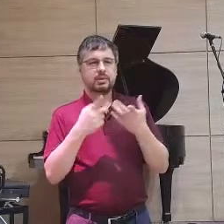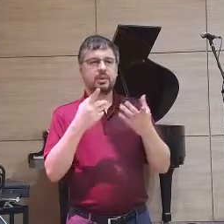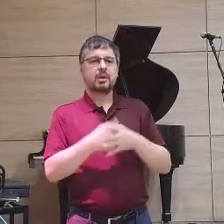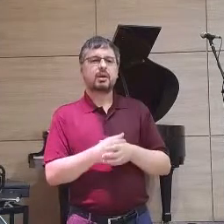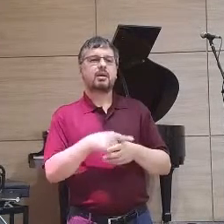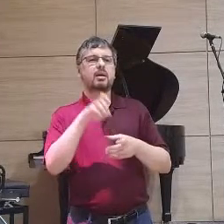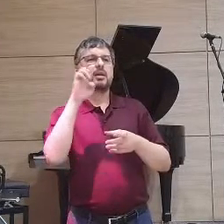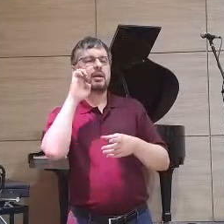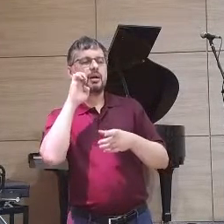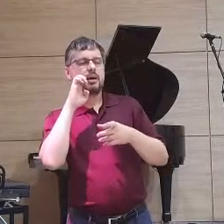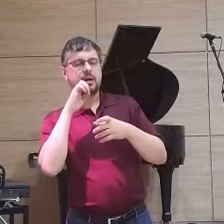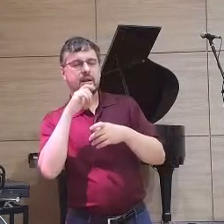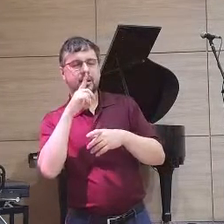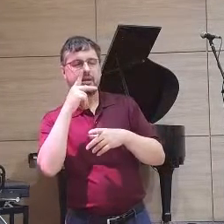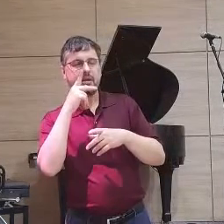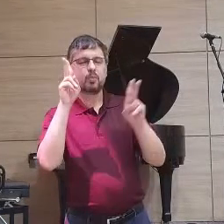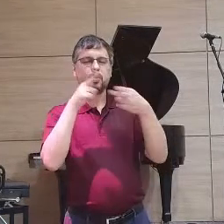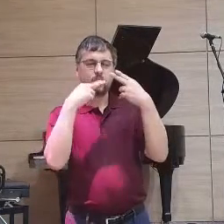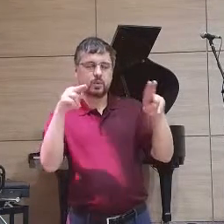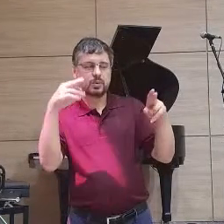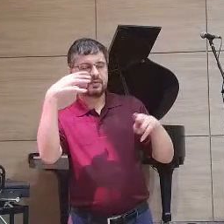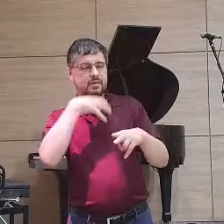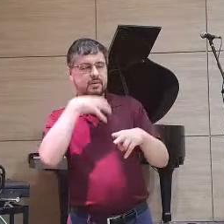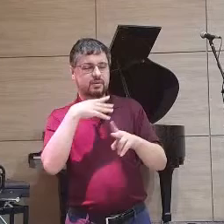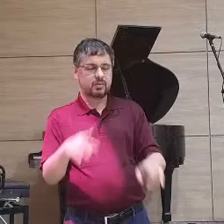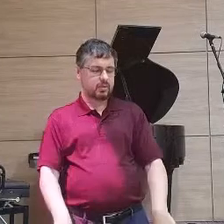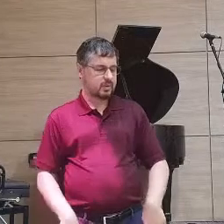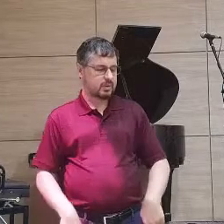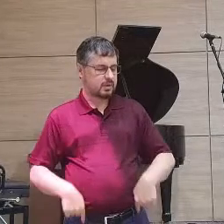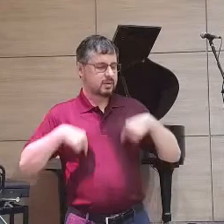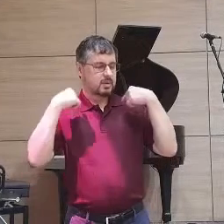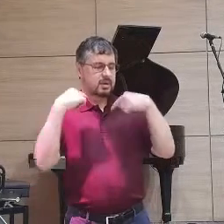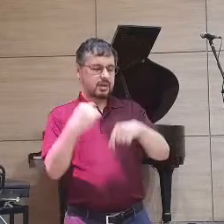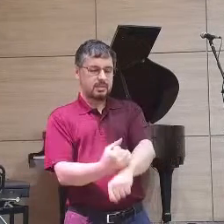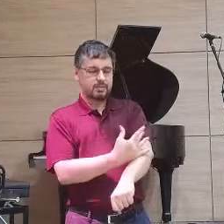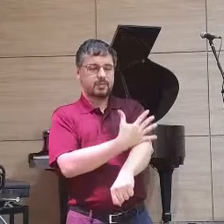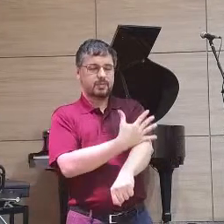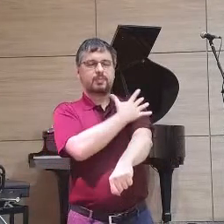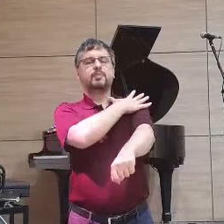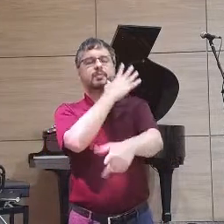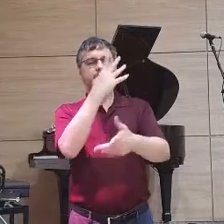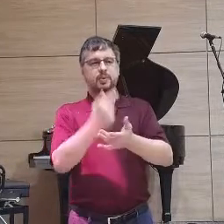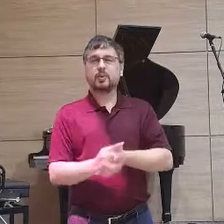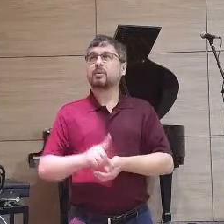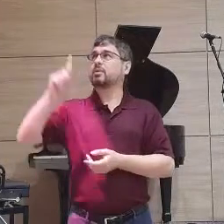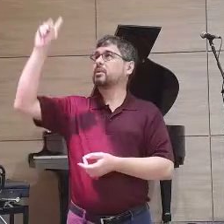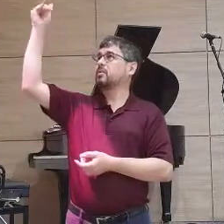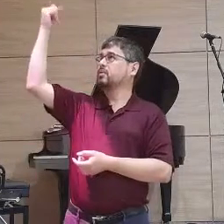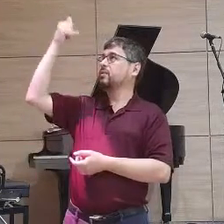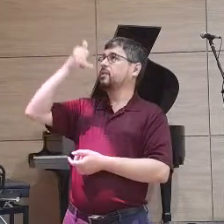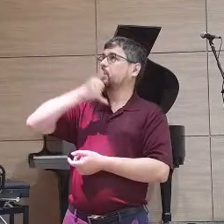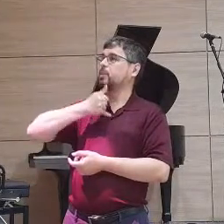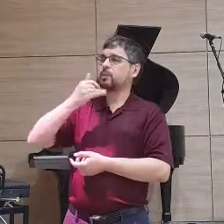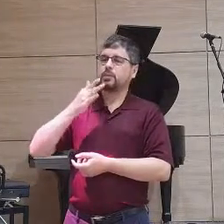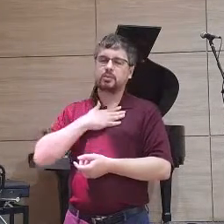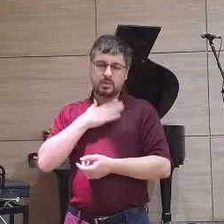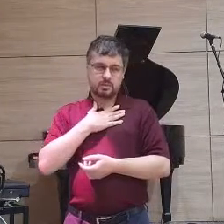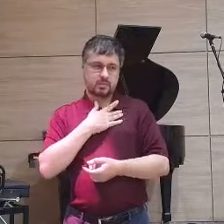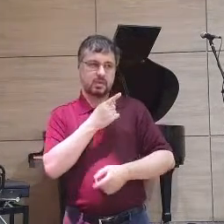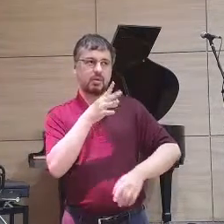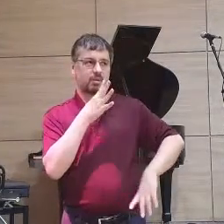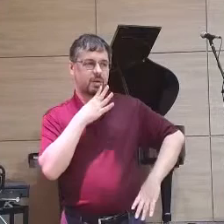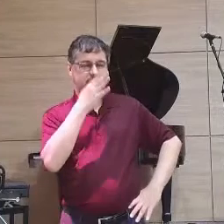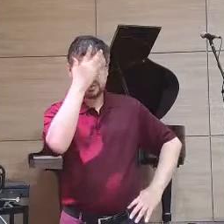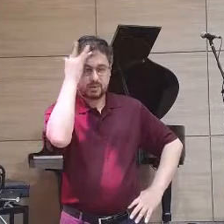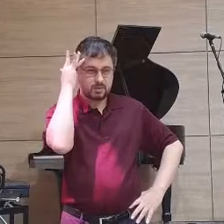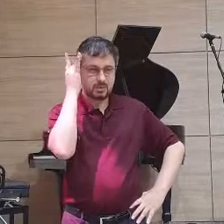cantou e arrepiou da sola dos meus pés à ponta da minha cabeça dela falou comigo se você conhece gente assim